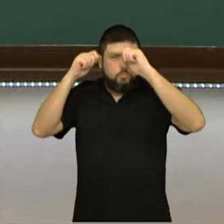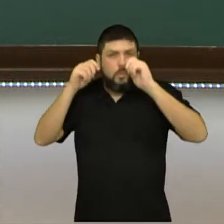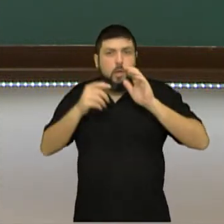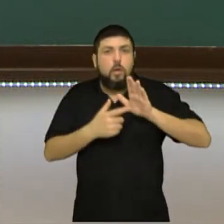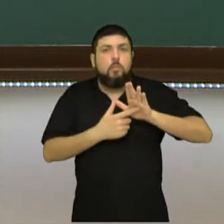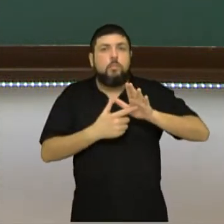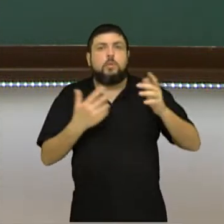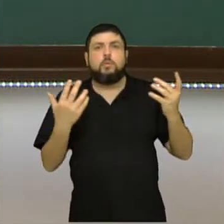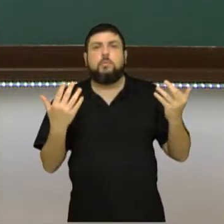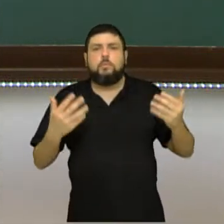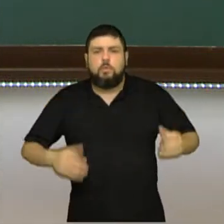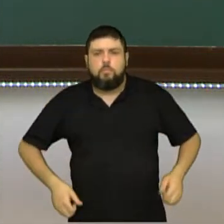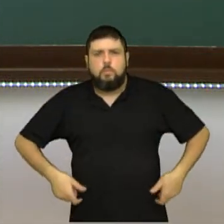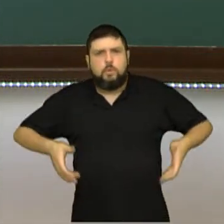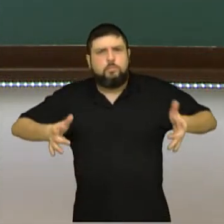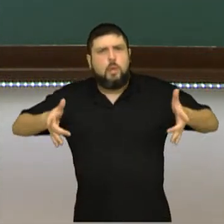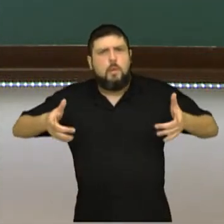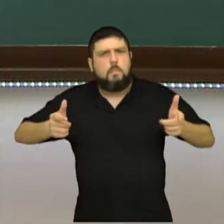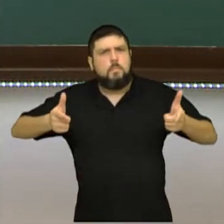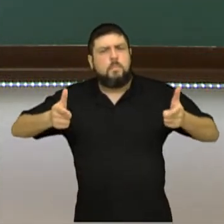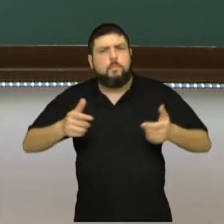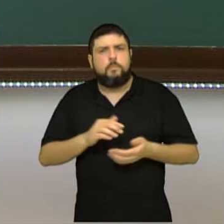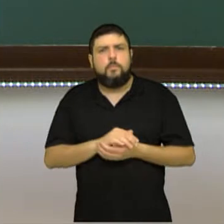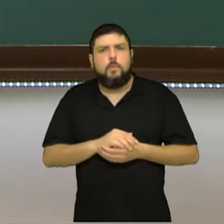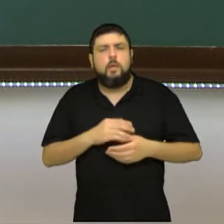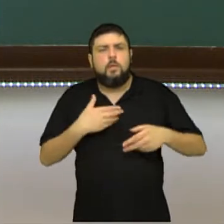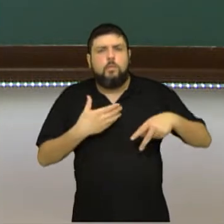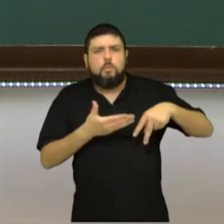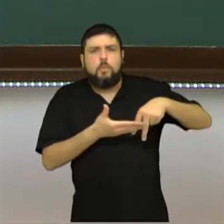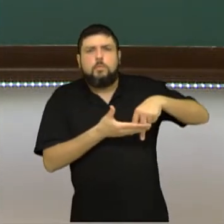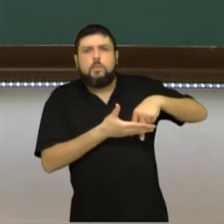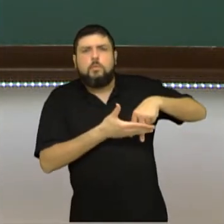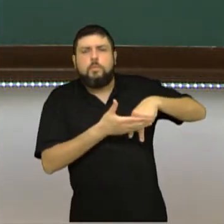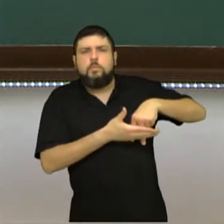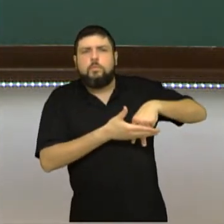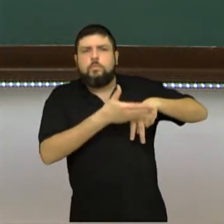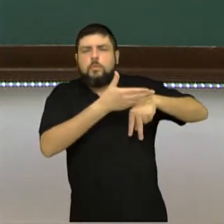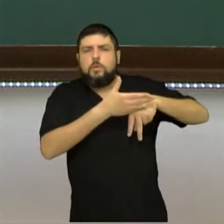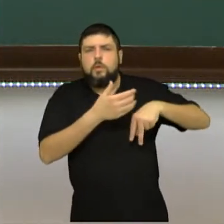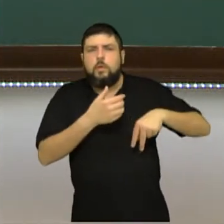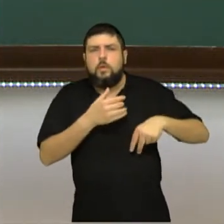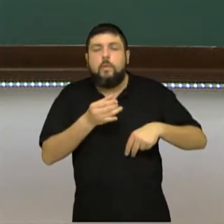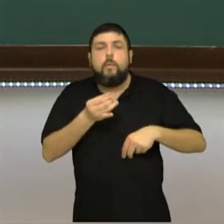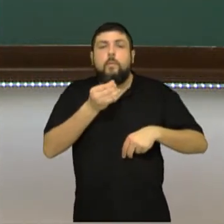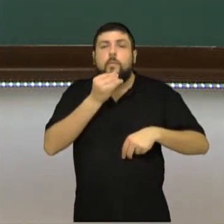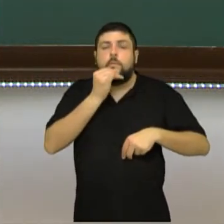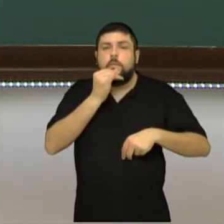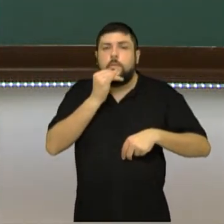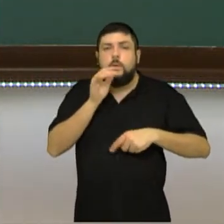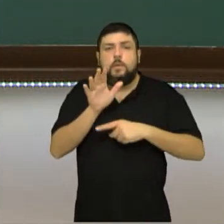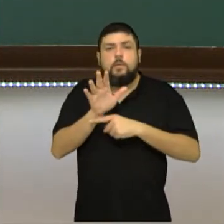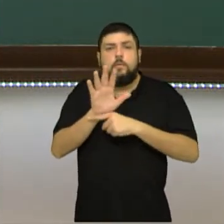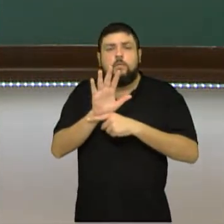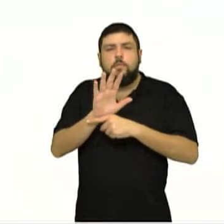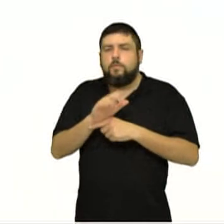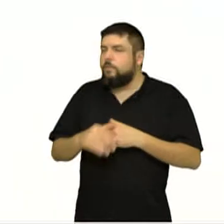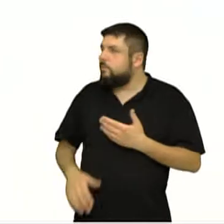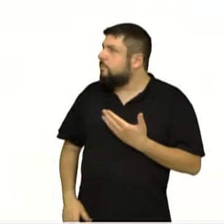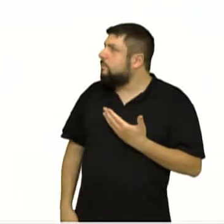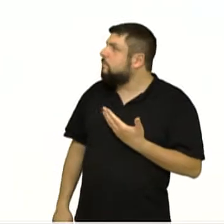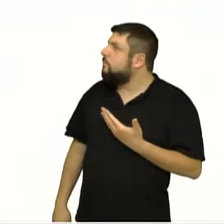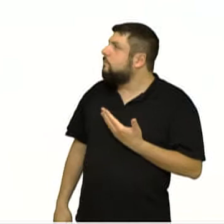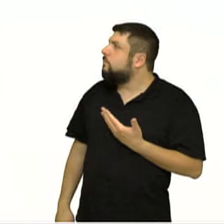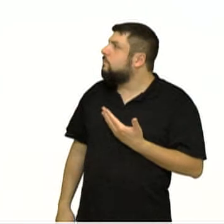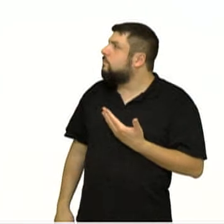são enquadrados do joelho para cima e ali nós temos um exemplo no filme Cowboys e Alien. Observem que a